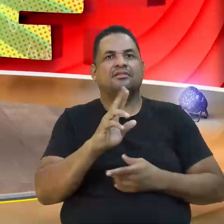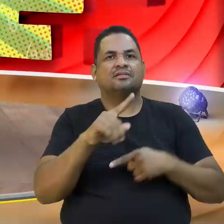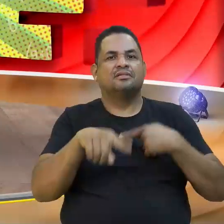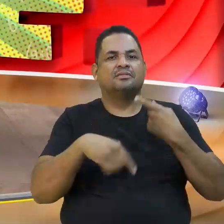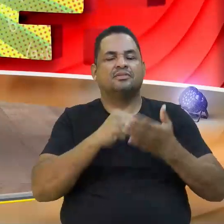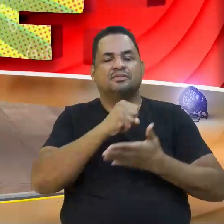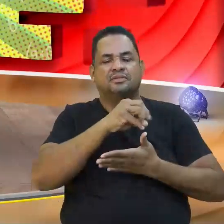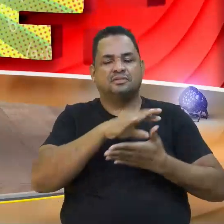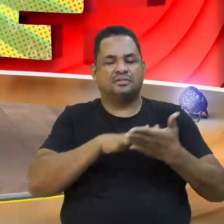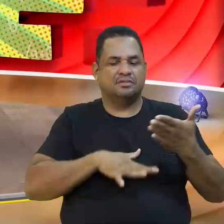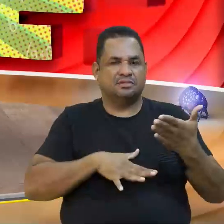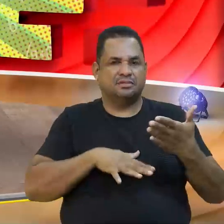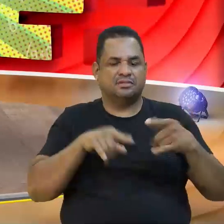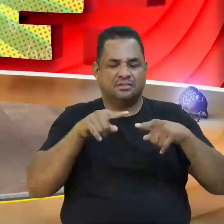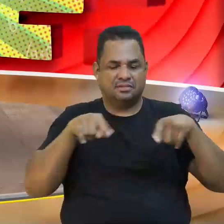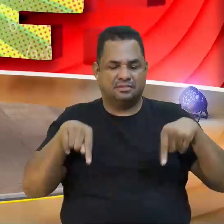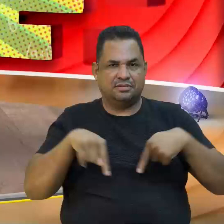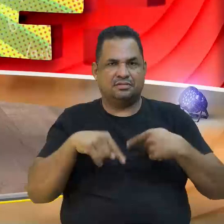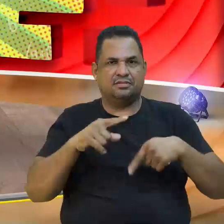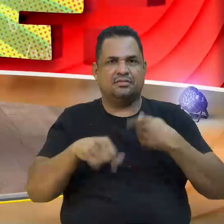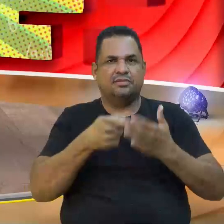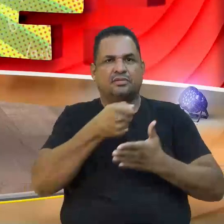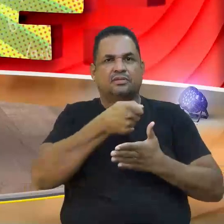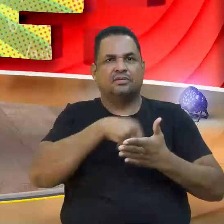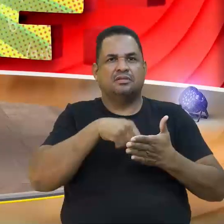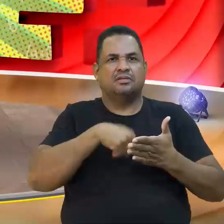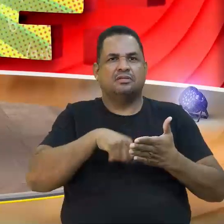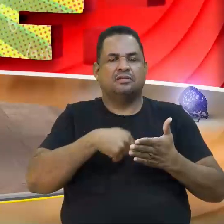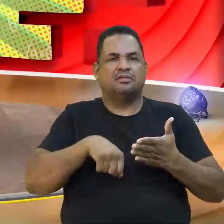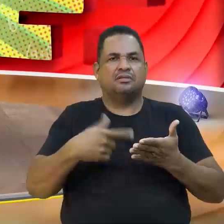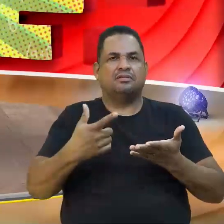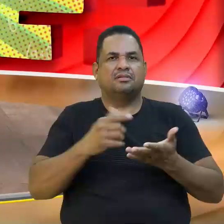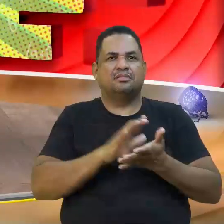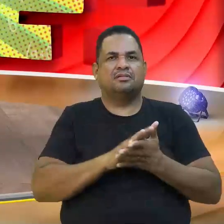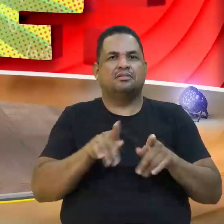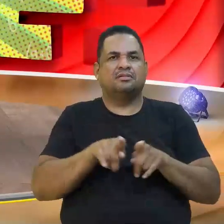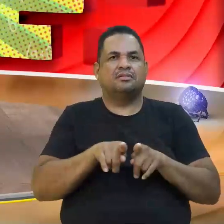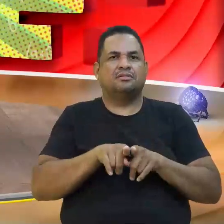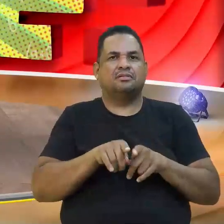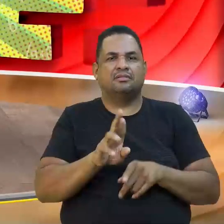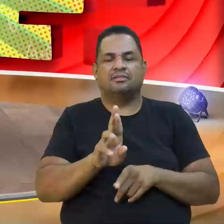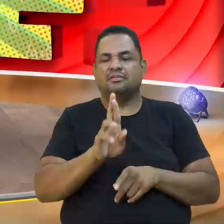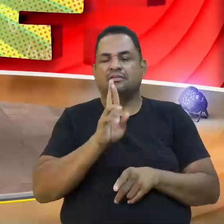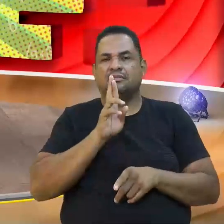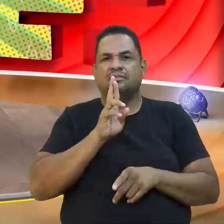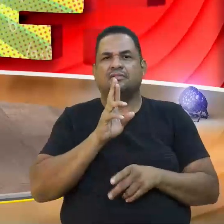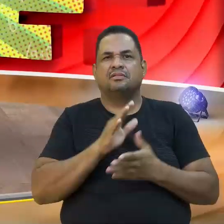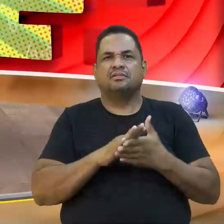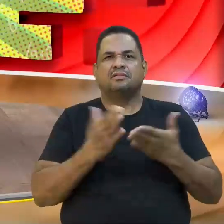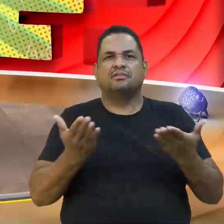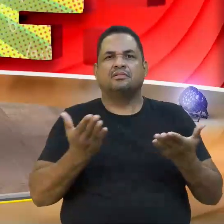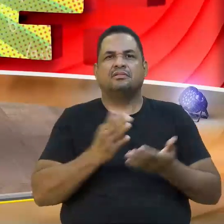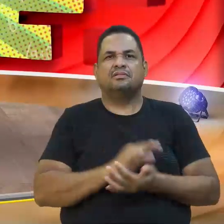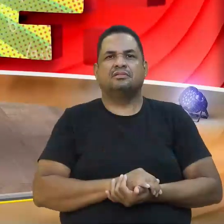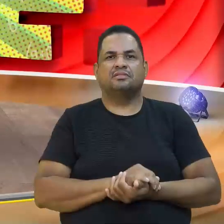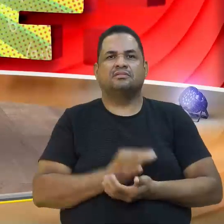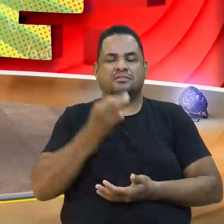atividades de sala. Como sempre, a gente faz a correção depois e traz também a resposta da charadinha aí do dia de hoje,